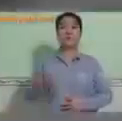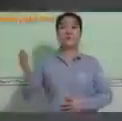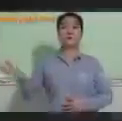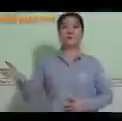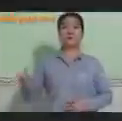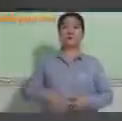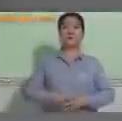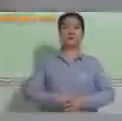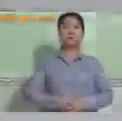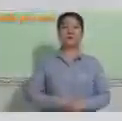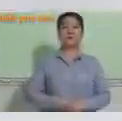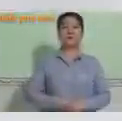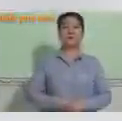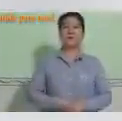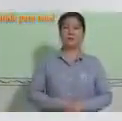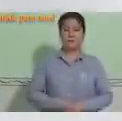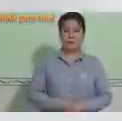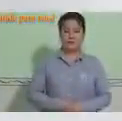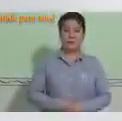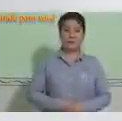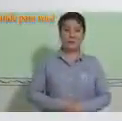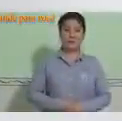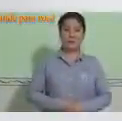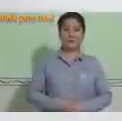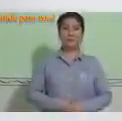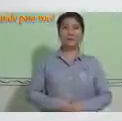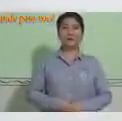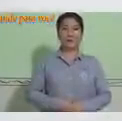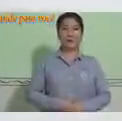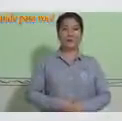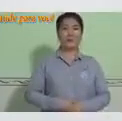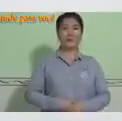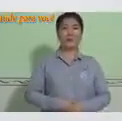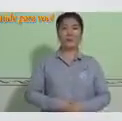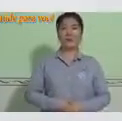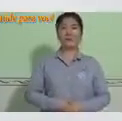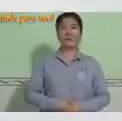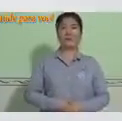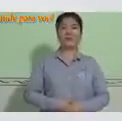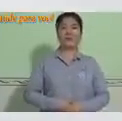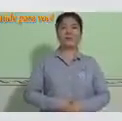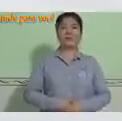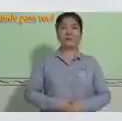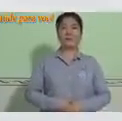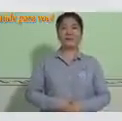febre, ponto e vírgula. Tomar chá de camomila ou de folhas picadas de bobo para aliviar a dor e cabeça.